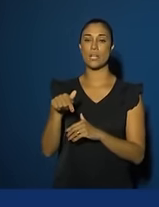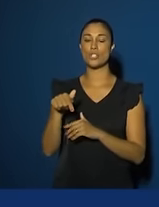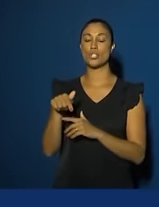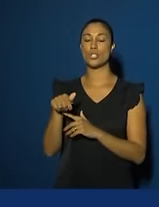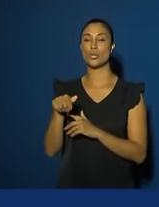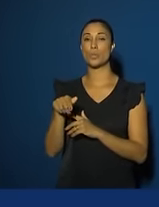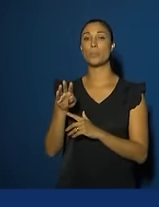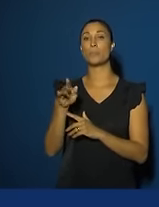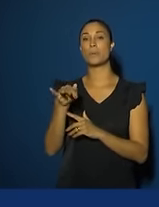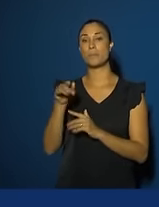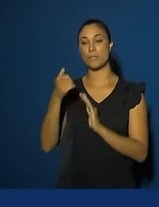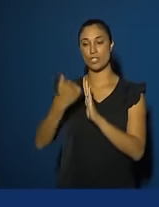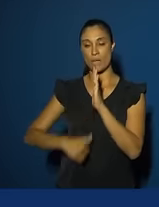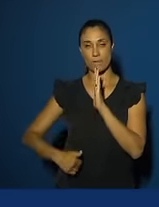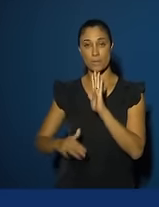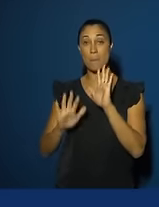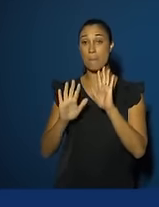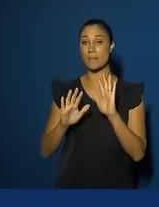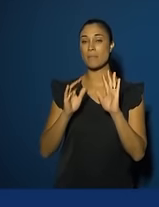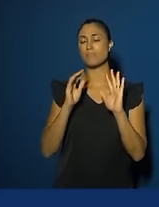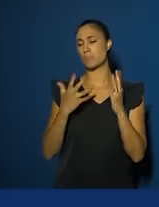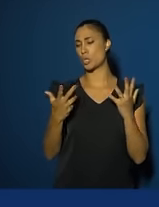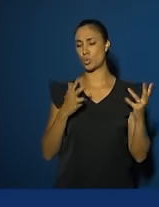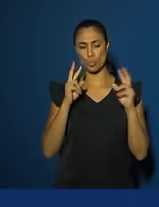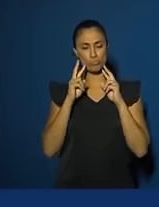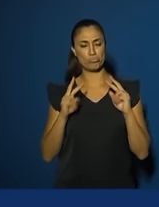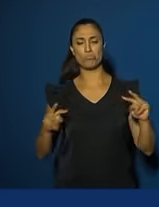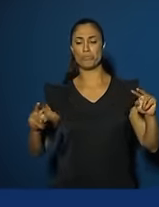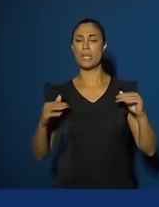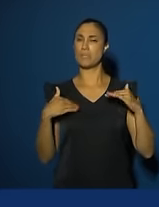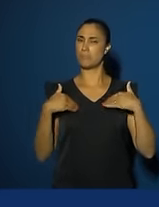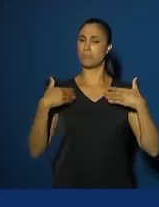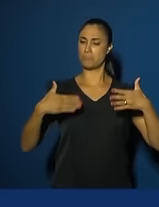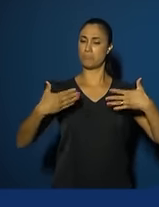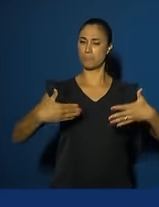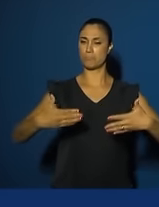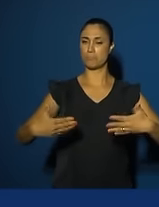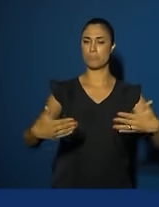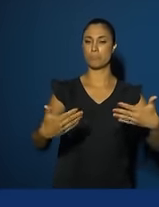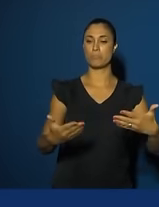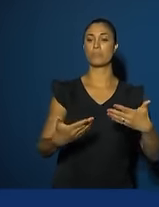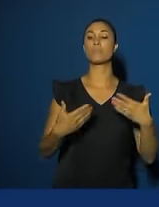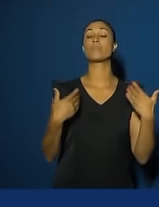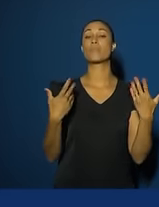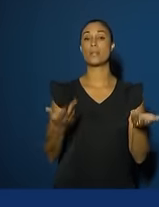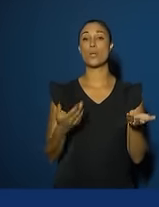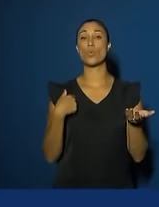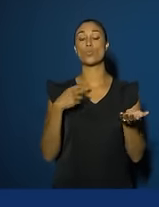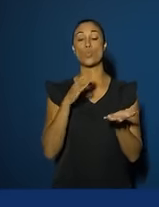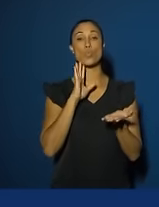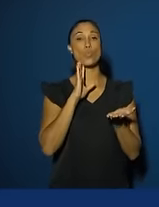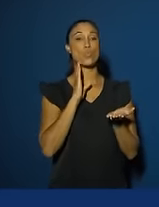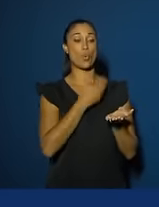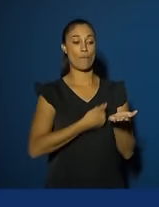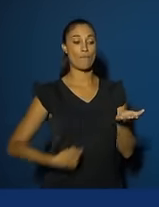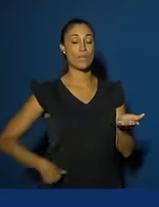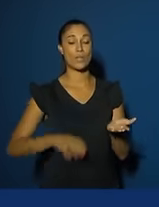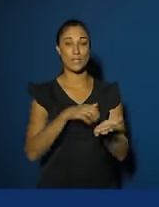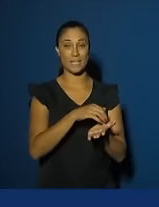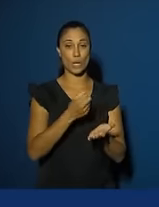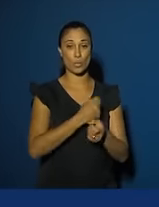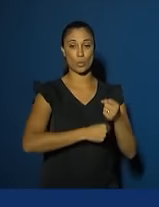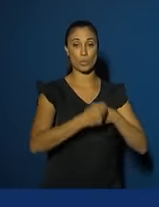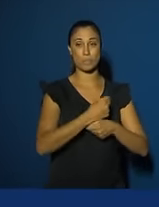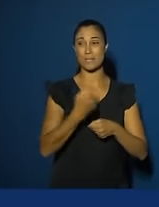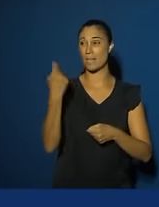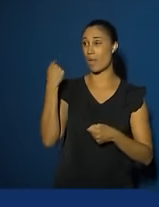Déficit Porque apesar de todos esses avanços quando a gente olha no orçamento a receita líquida do governo Central no ano passado pelos dados do